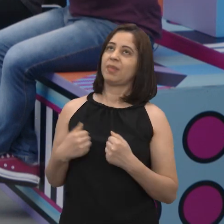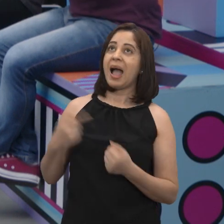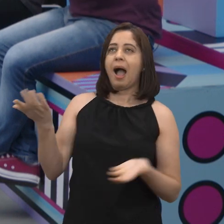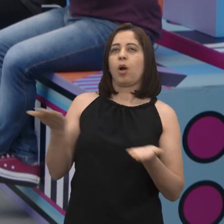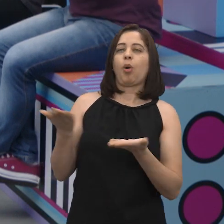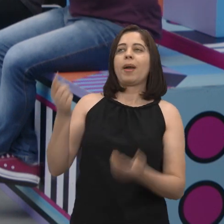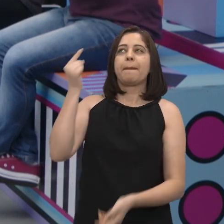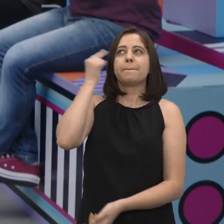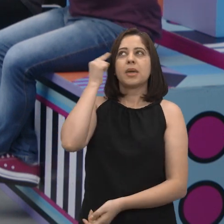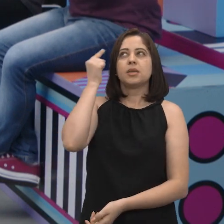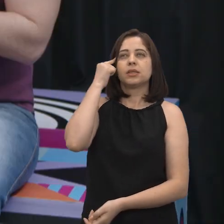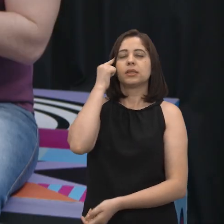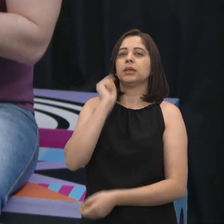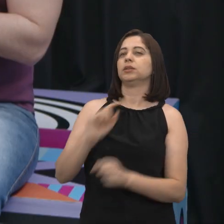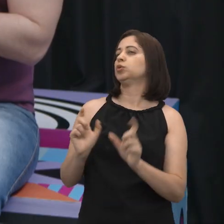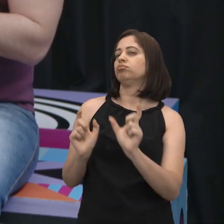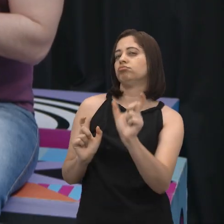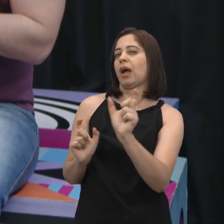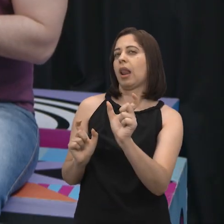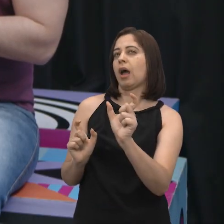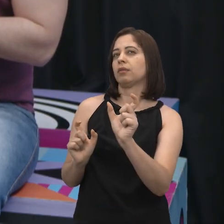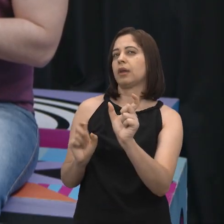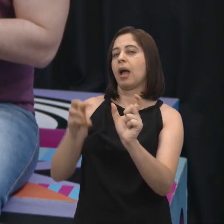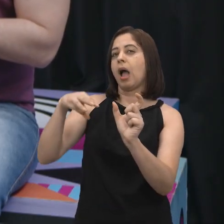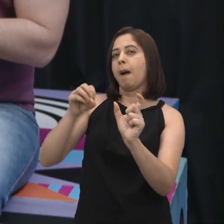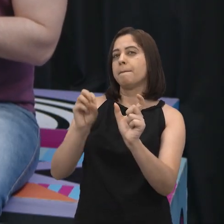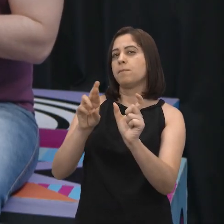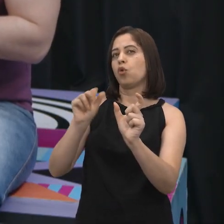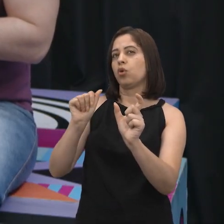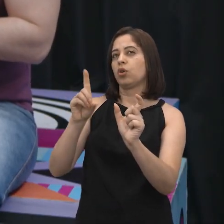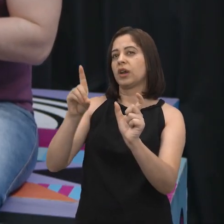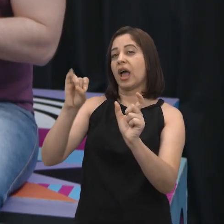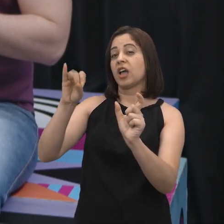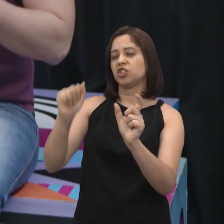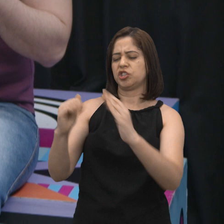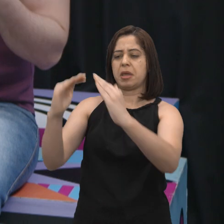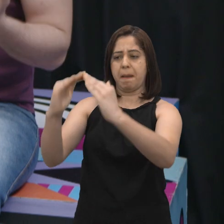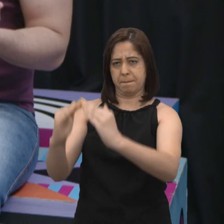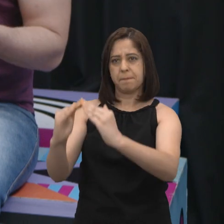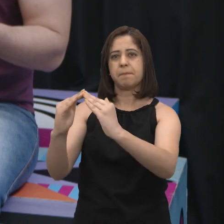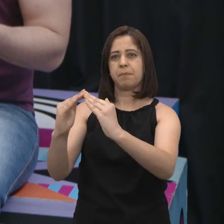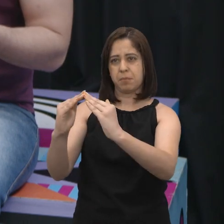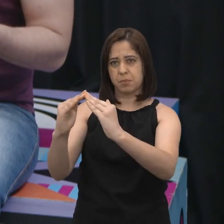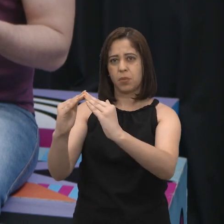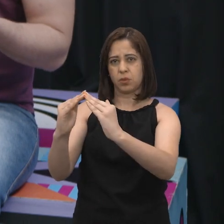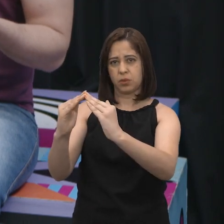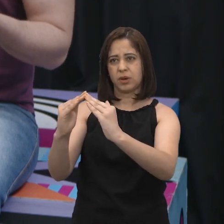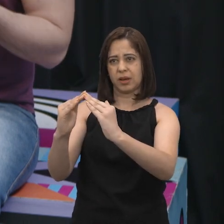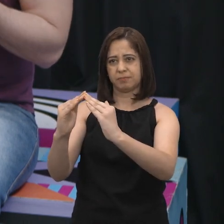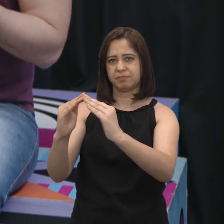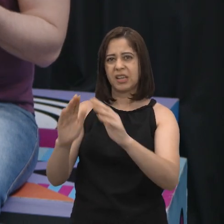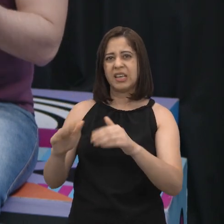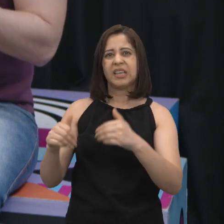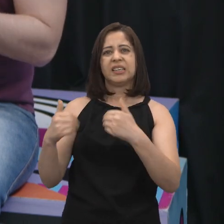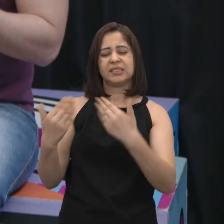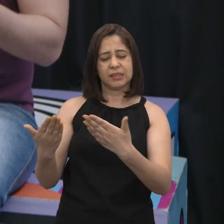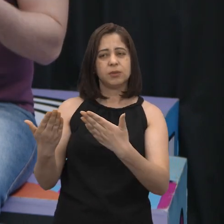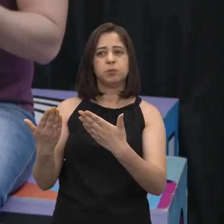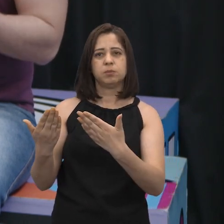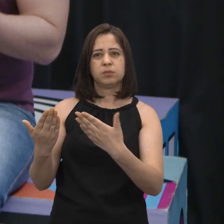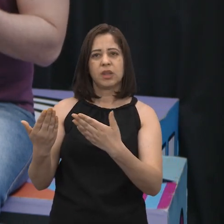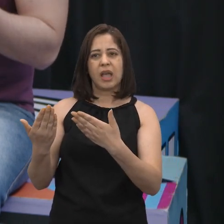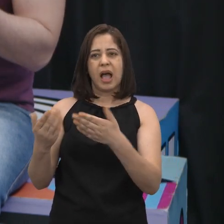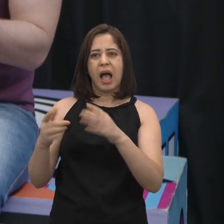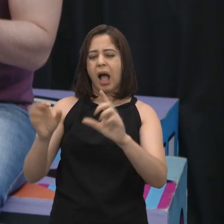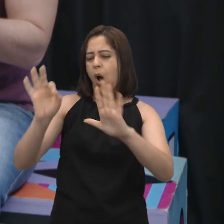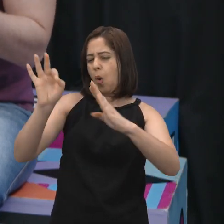moradia, os dados que a gente tem de levantamento aí do censo ou de qualquer outro trabalho estatístico, isso acaba interferindo, isso